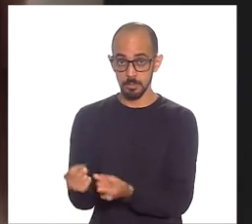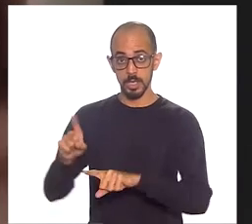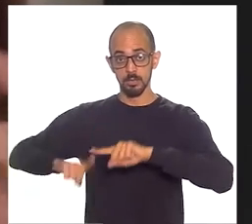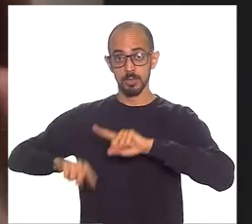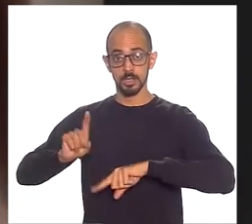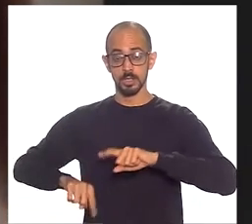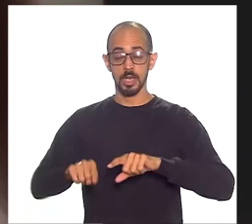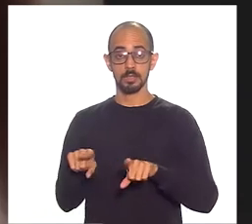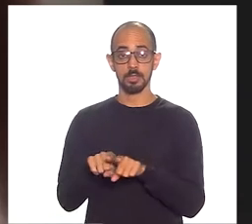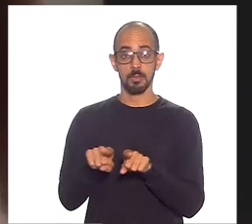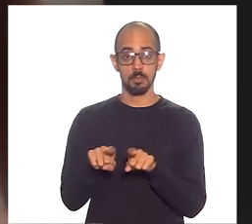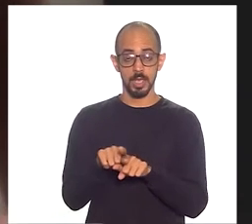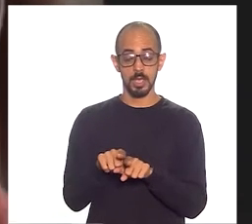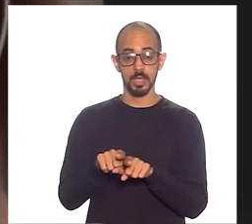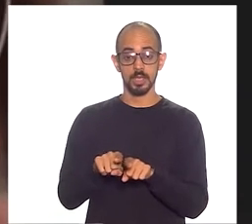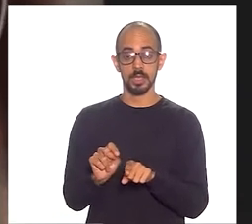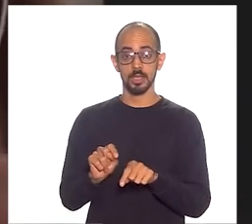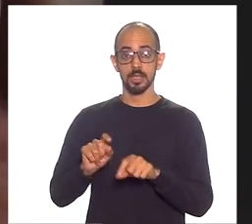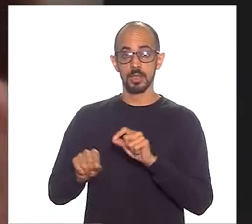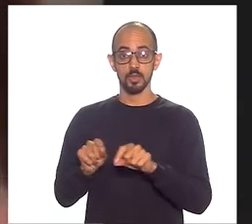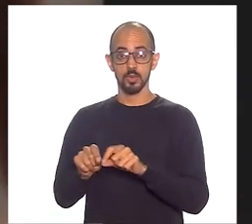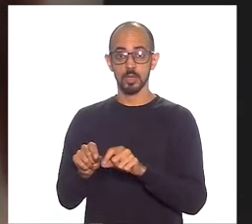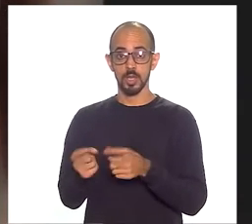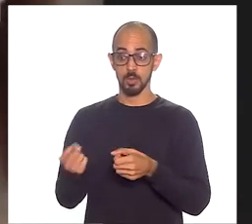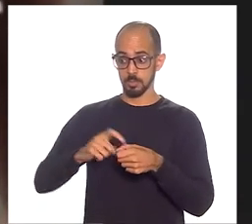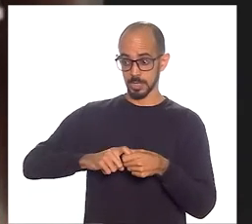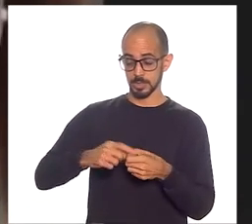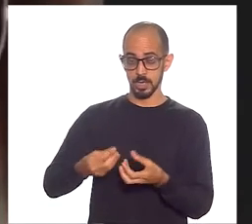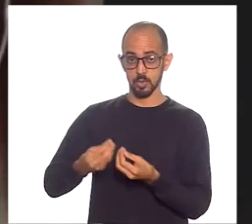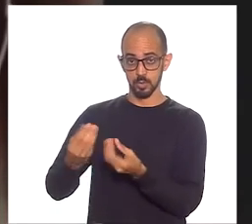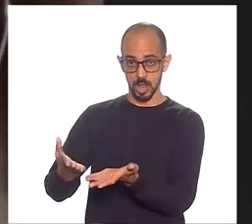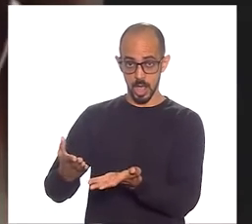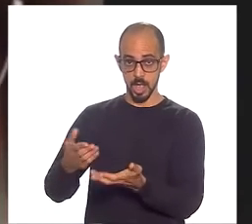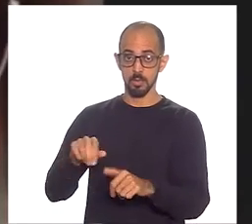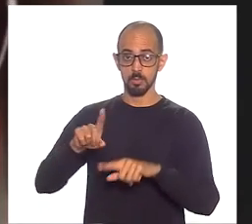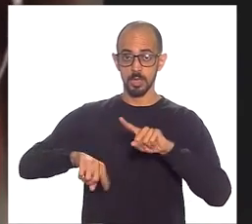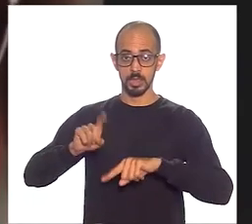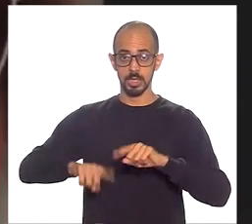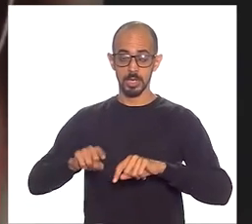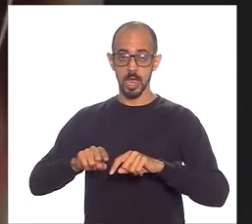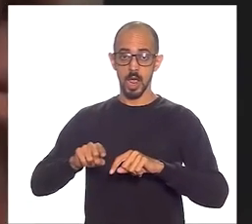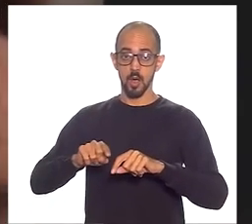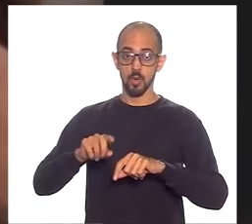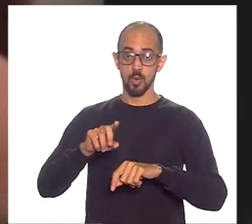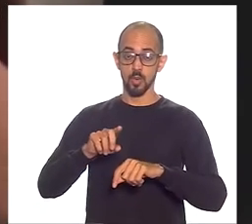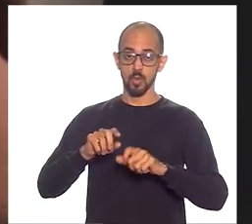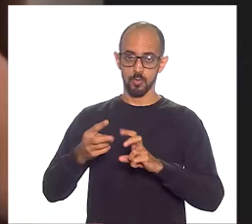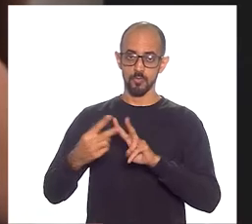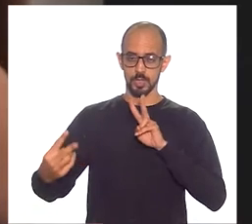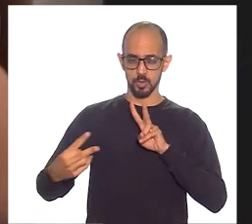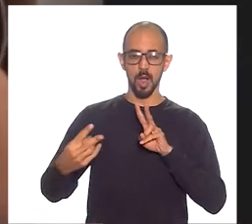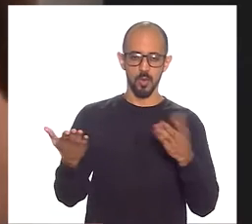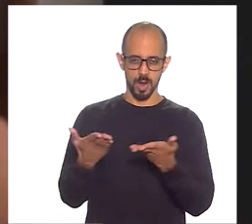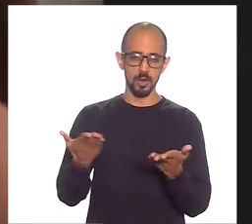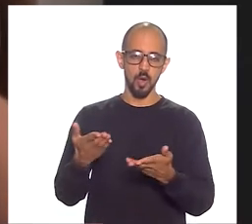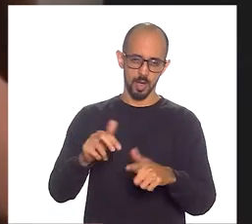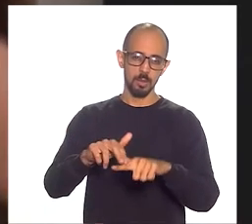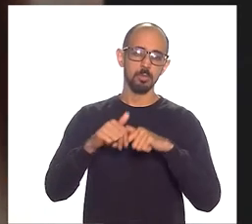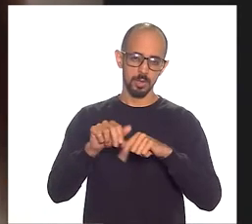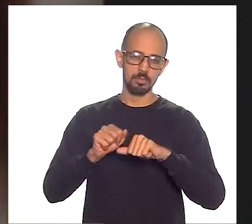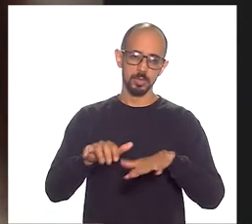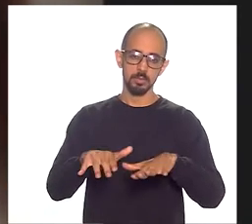porque o parceiro nos disponibiliza um material tanto digital, agora pensando em ensino